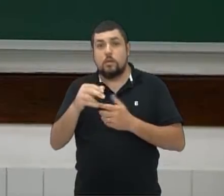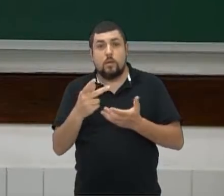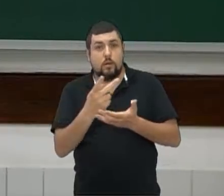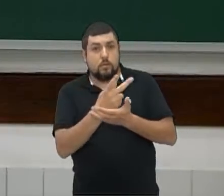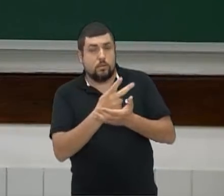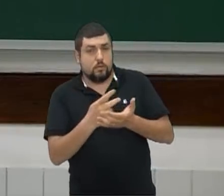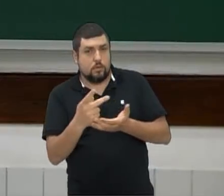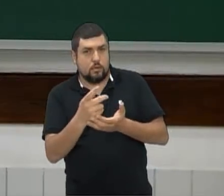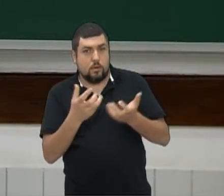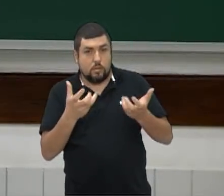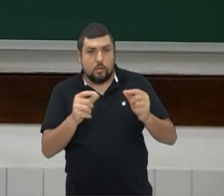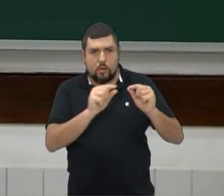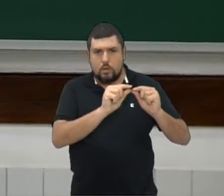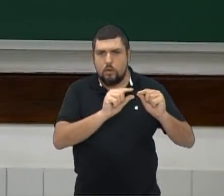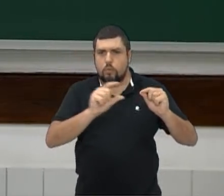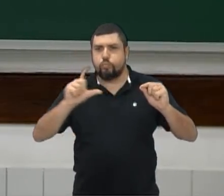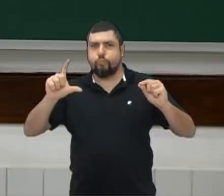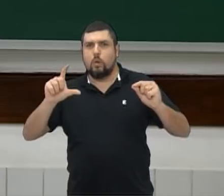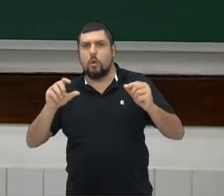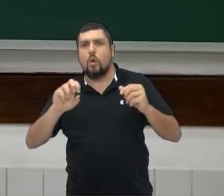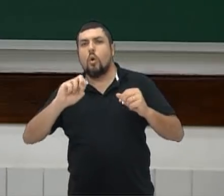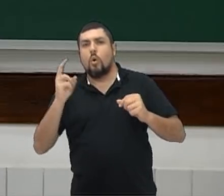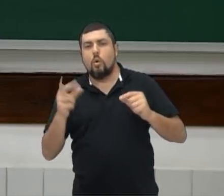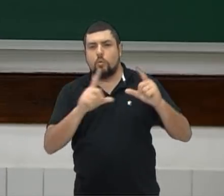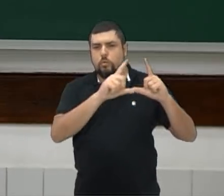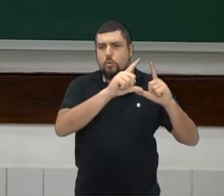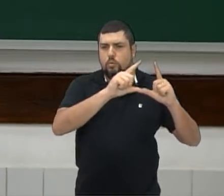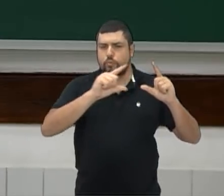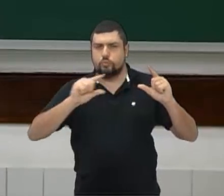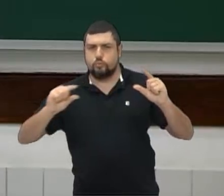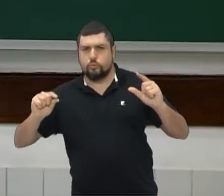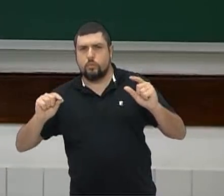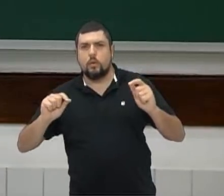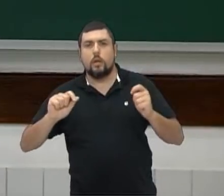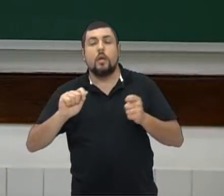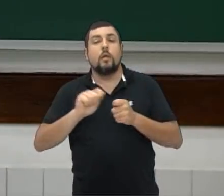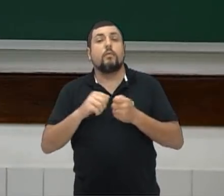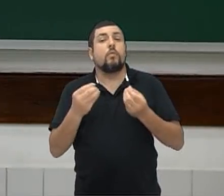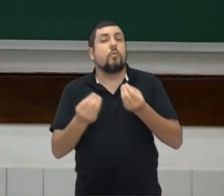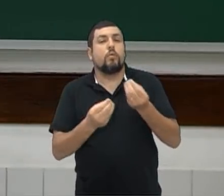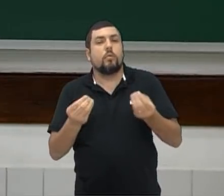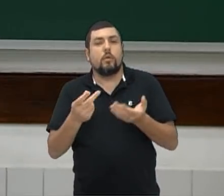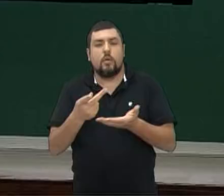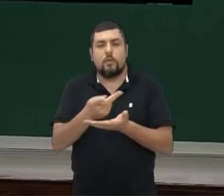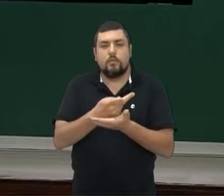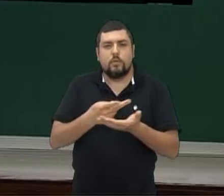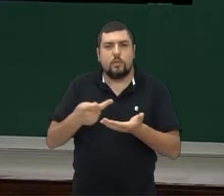desenho, pode utilizar da malha quadriculada, fazendo sobre ela essa técnica.